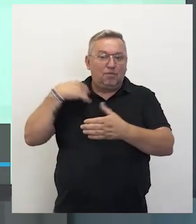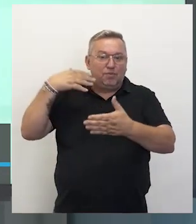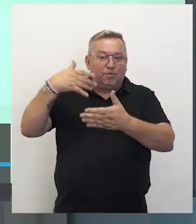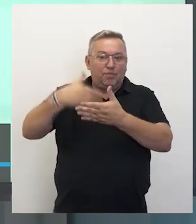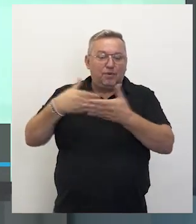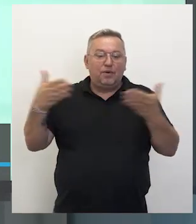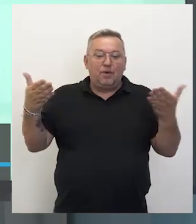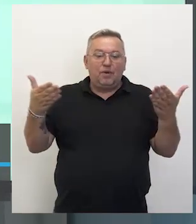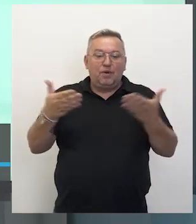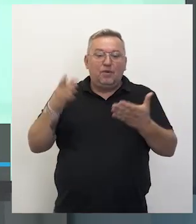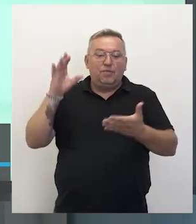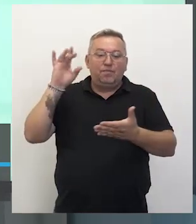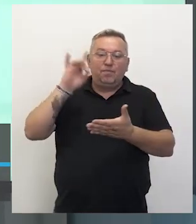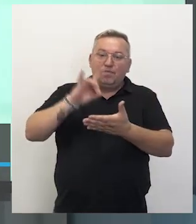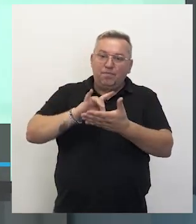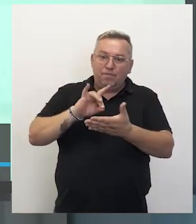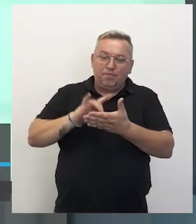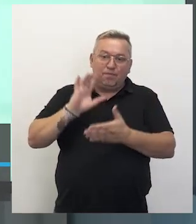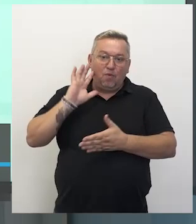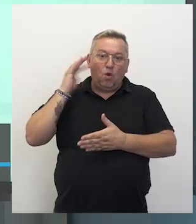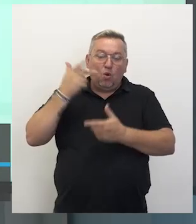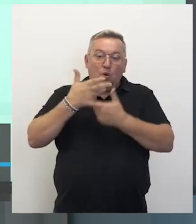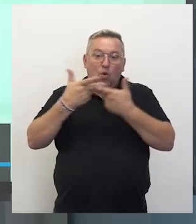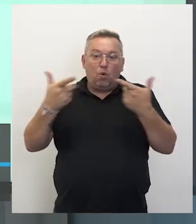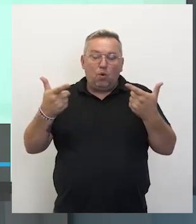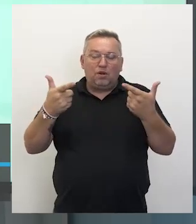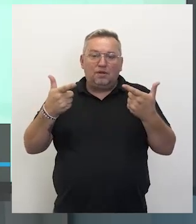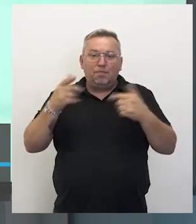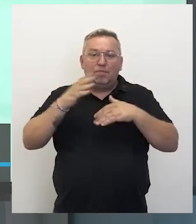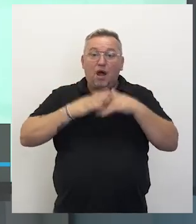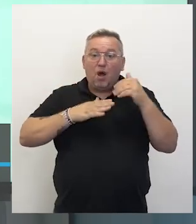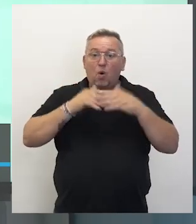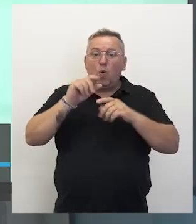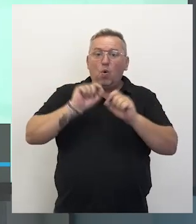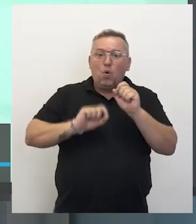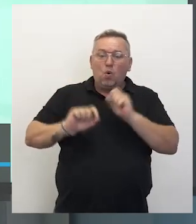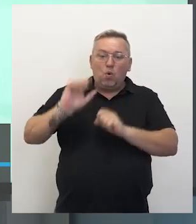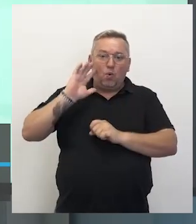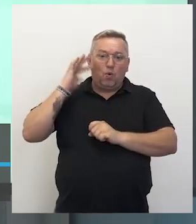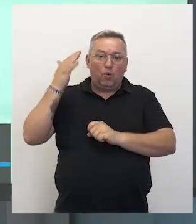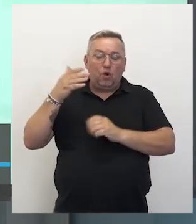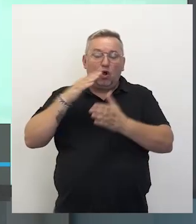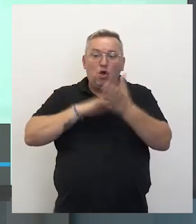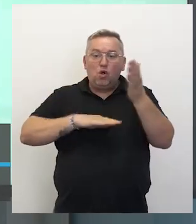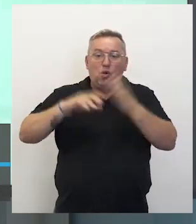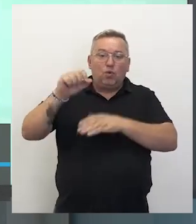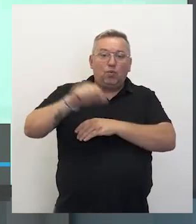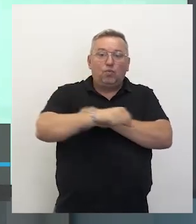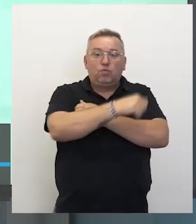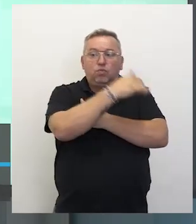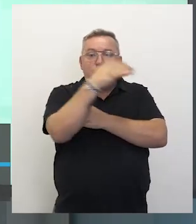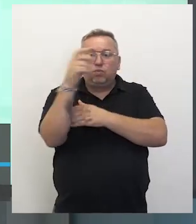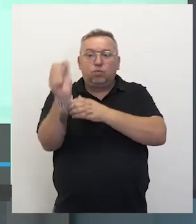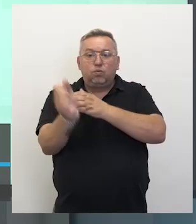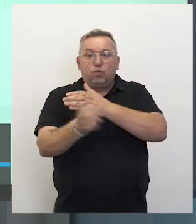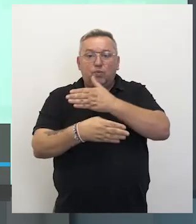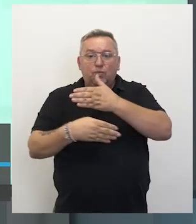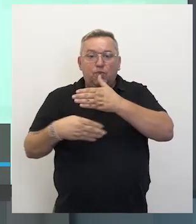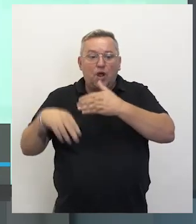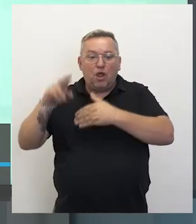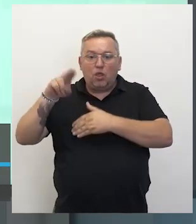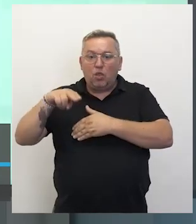razão. De fato, ocorreram coisas aí em praticamente todos, né, os ecossistemas que a gente está estudando aí, que a gente jamais imaginou